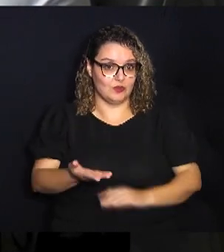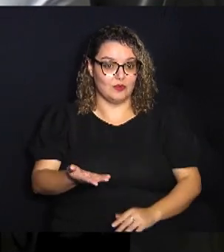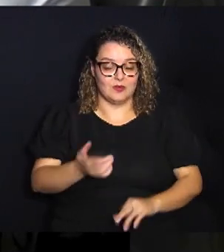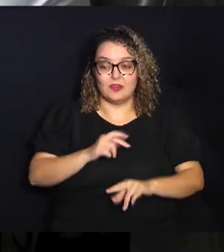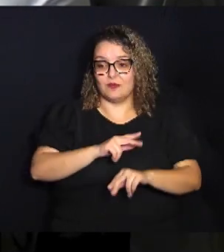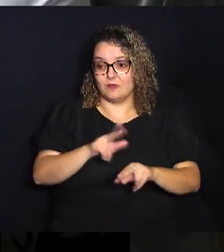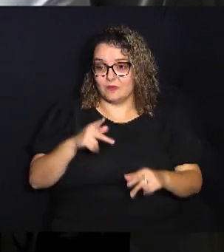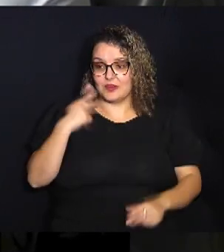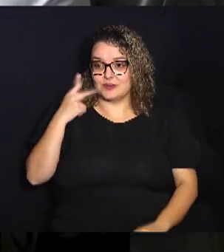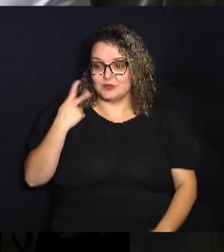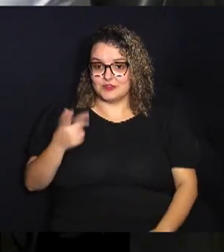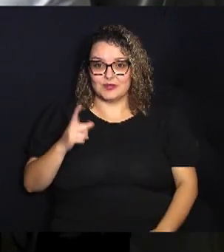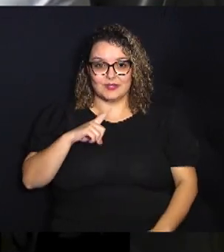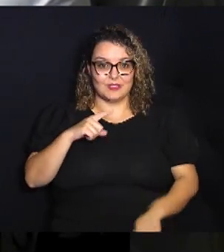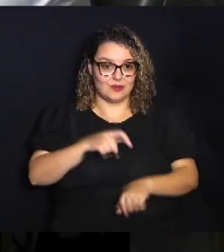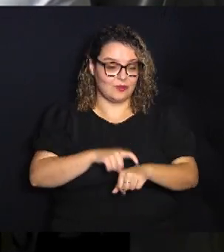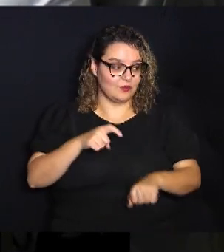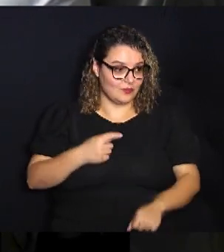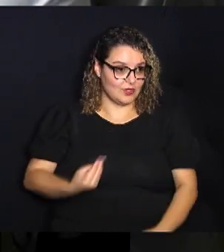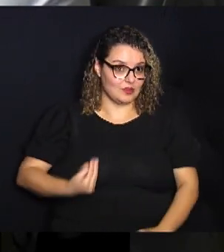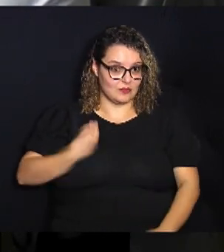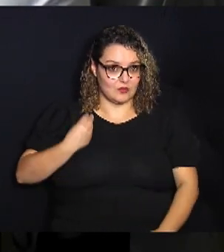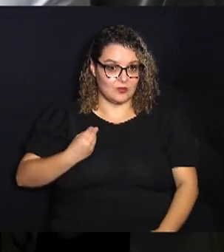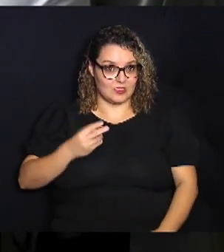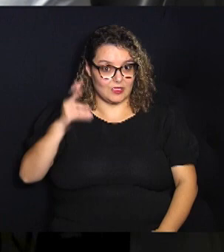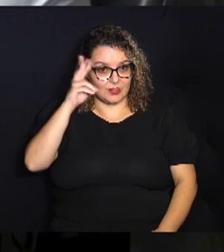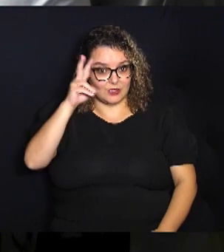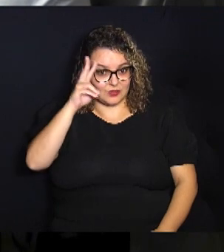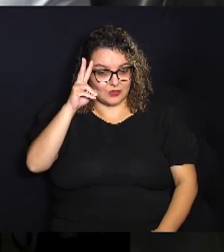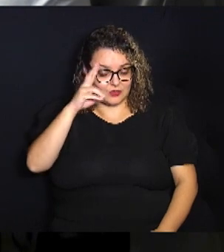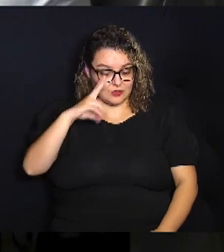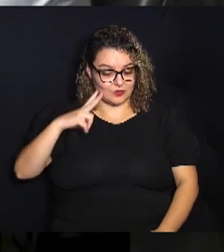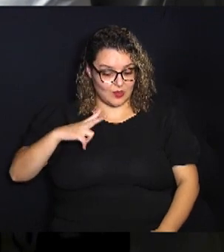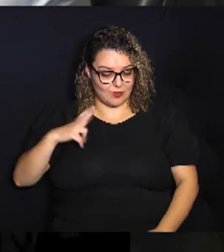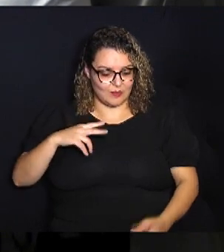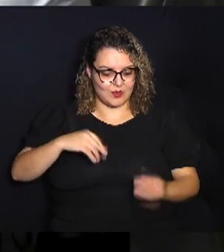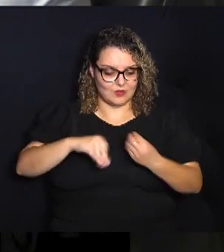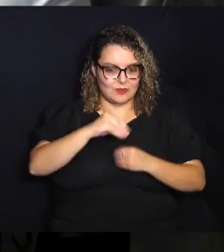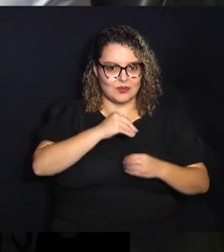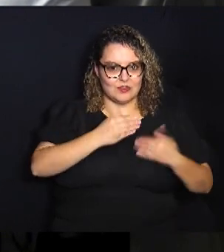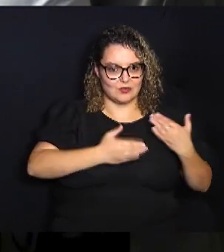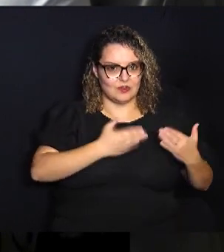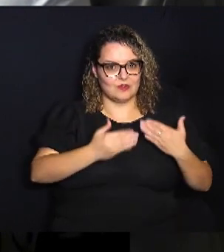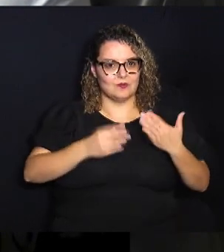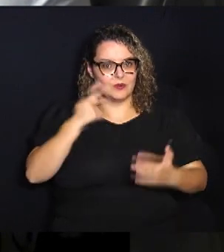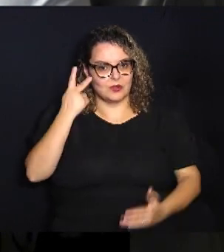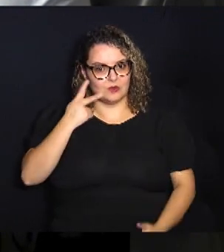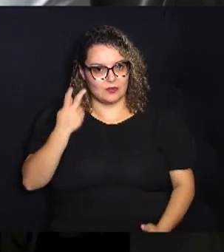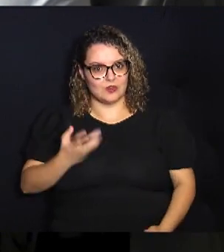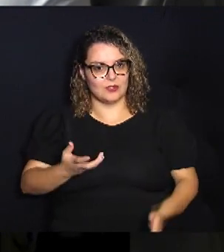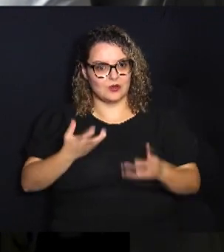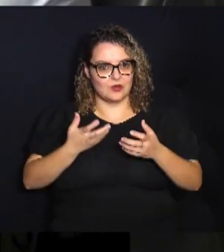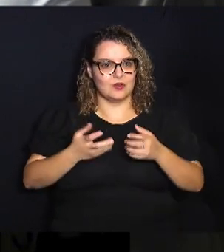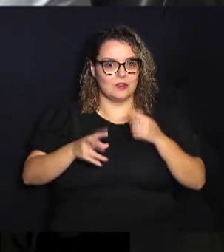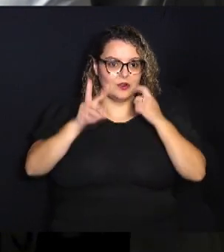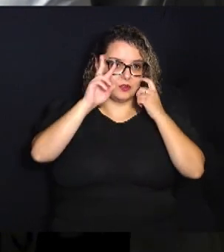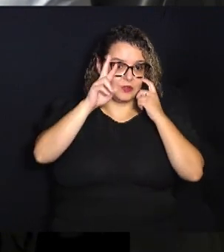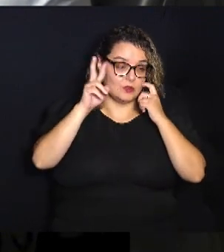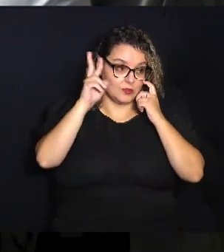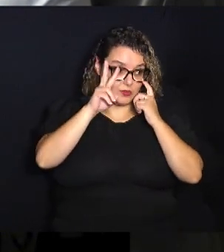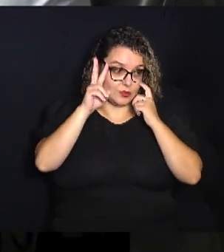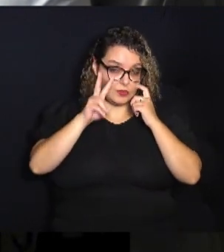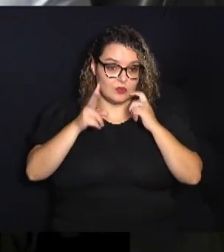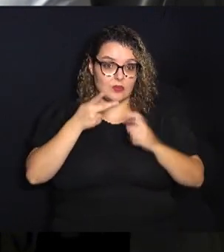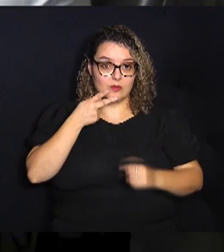dos parlamentares, tem um momento da vida que essa história pessoal se mistura um pouco com a trajetória política. Queria que o senhor lembrasse, inclusive o senhor